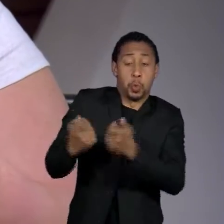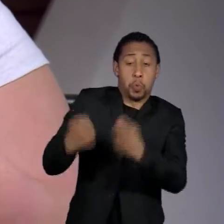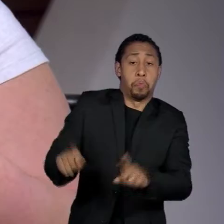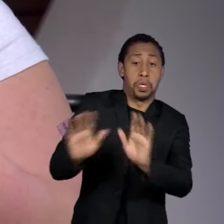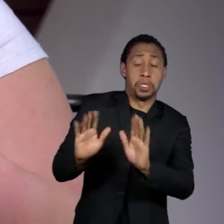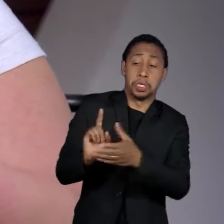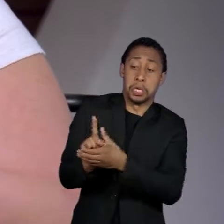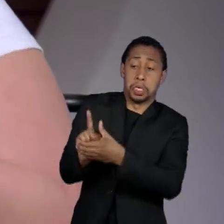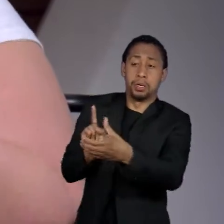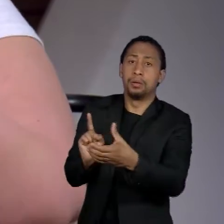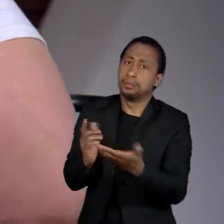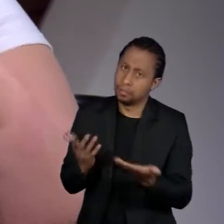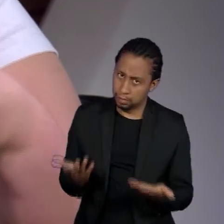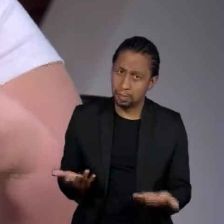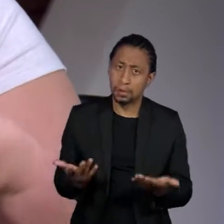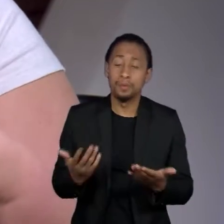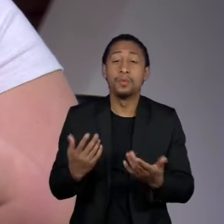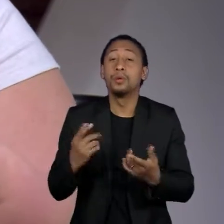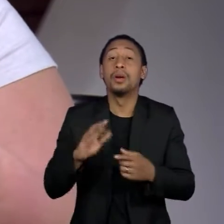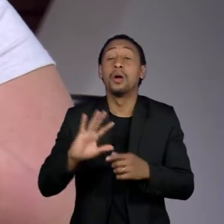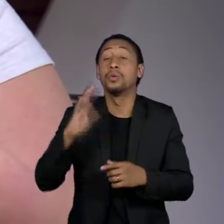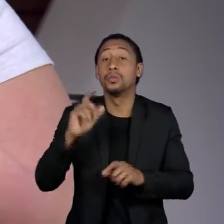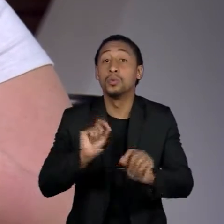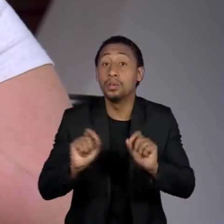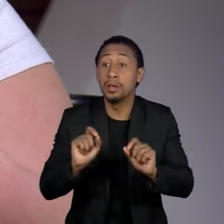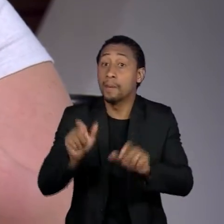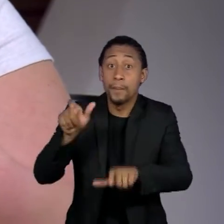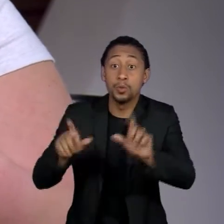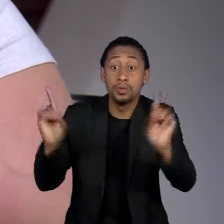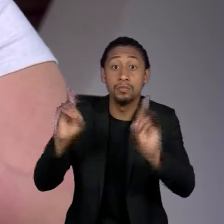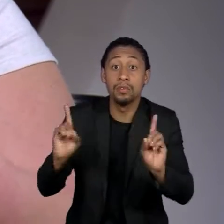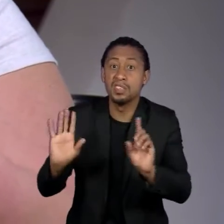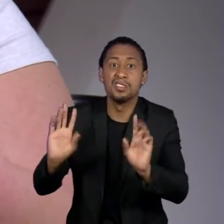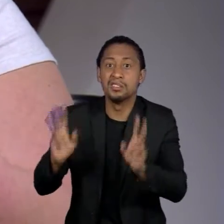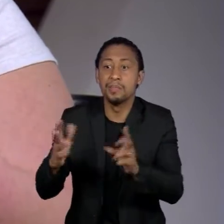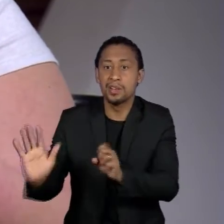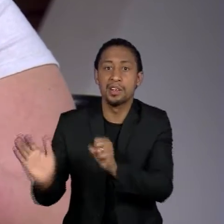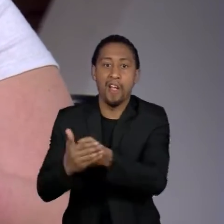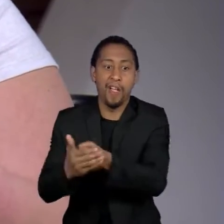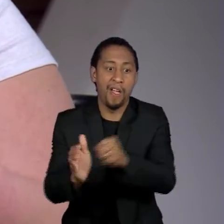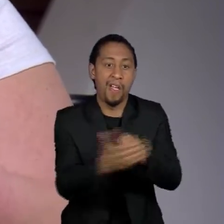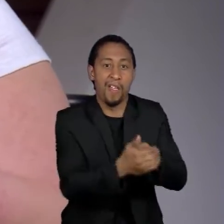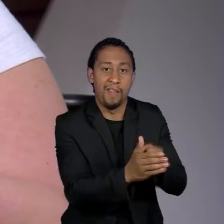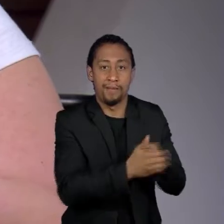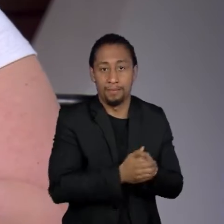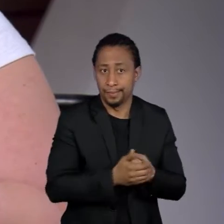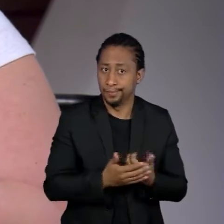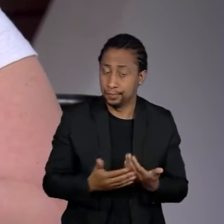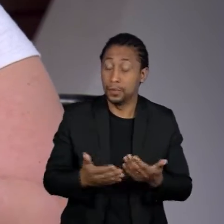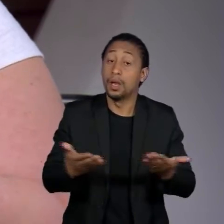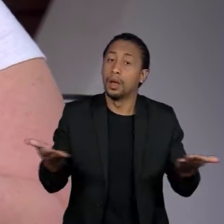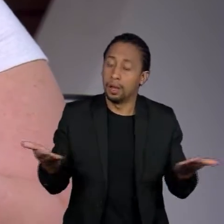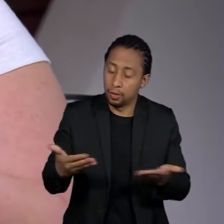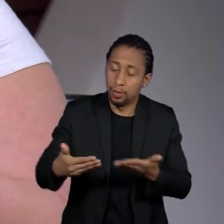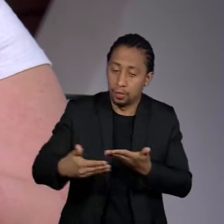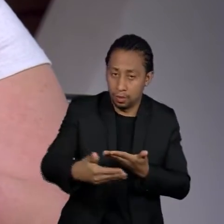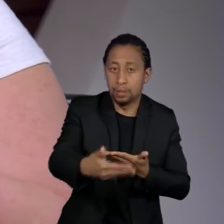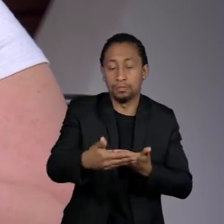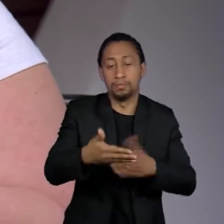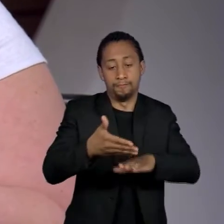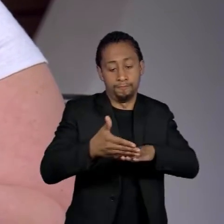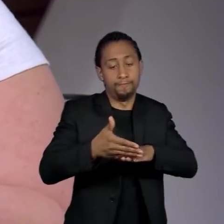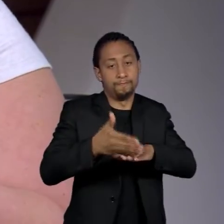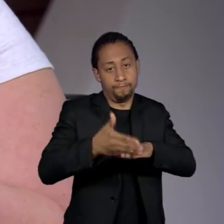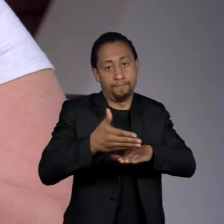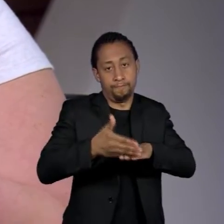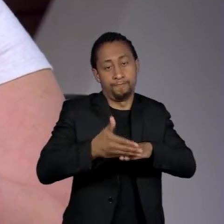institucionalização, que é esconder essas pessoas. E então a gente vem para a Idade Moderna, com o